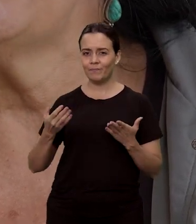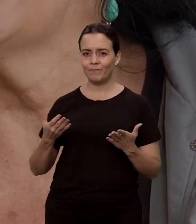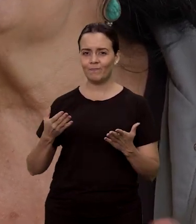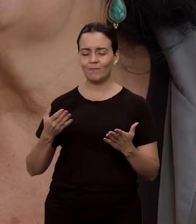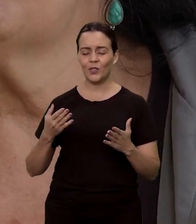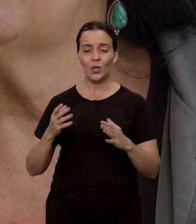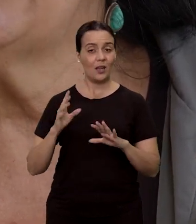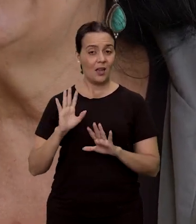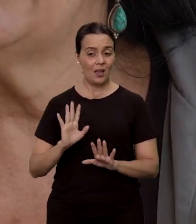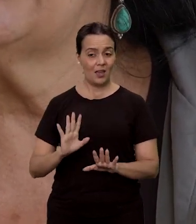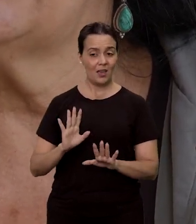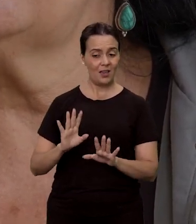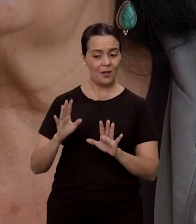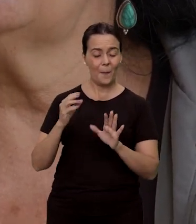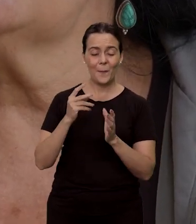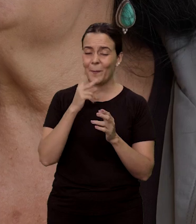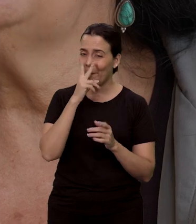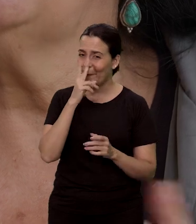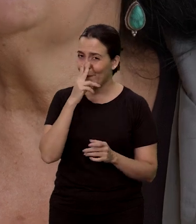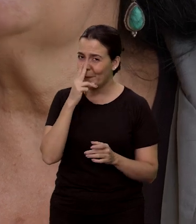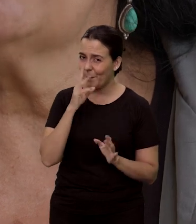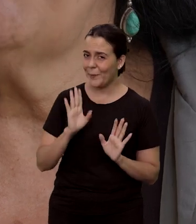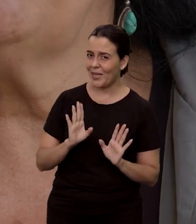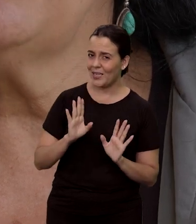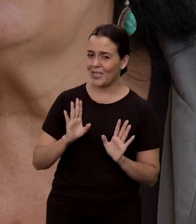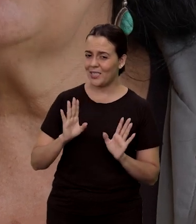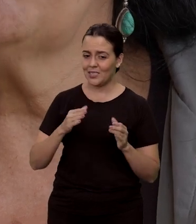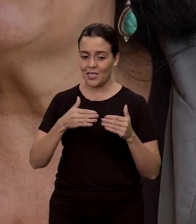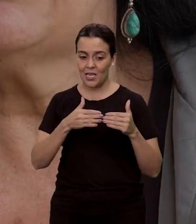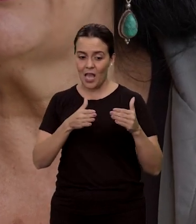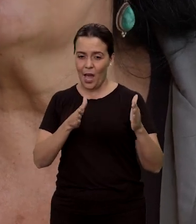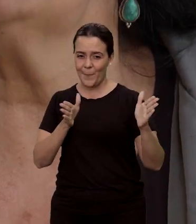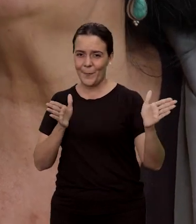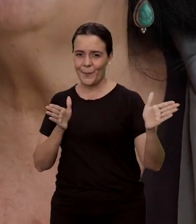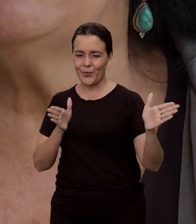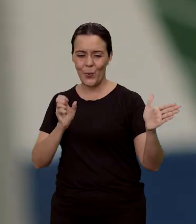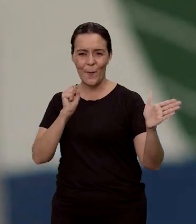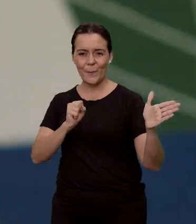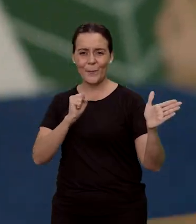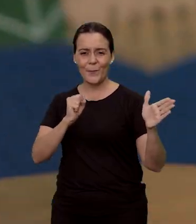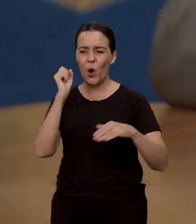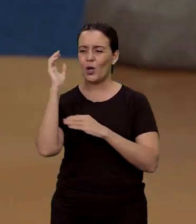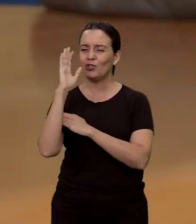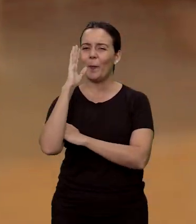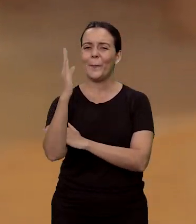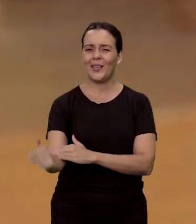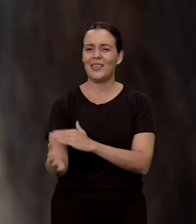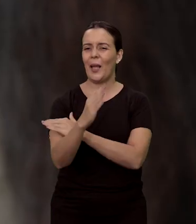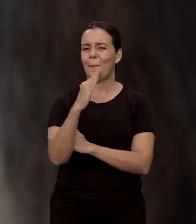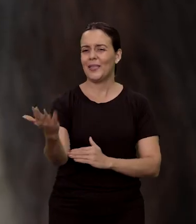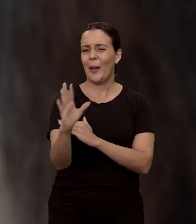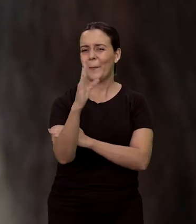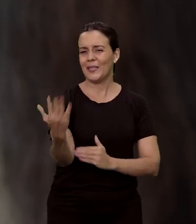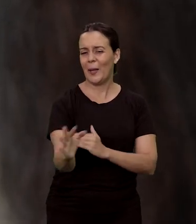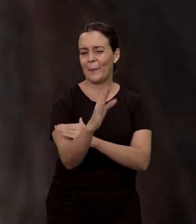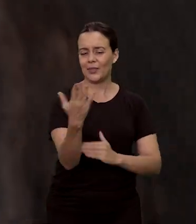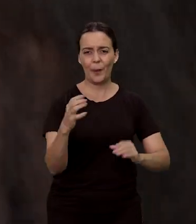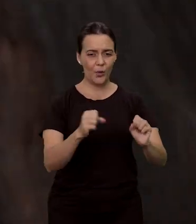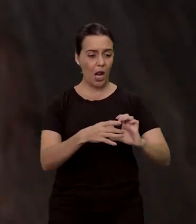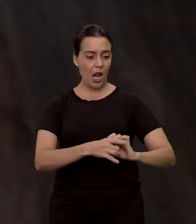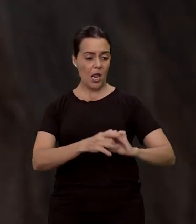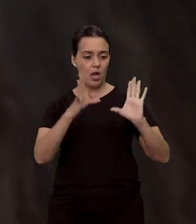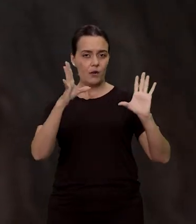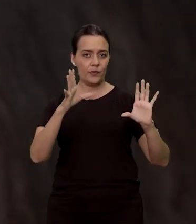tivesse aberto uma porteira ou acendido um sinal verde para a degradação ambiental aumentar de novo. Obrigada.